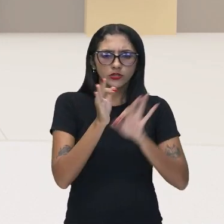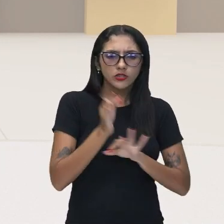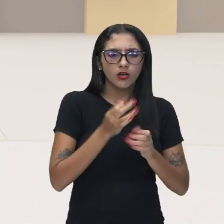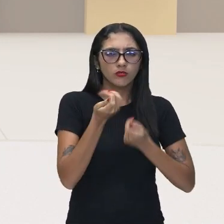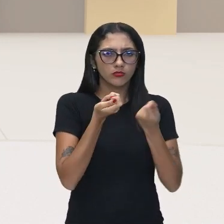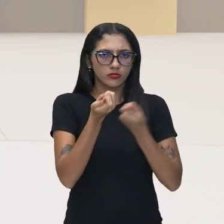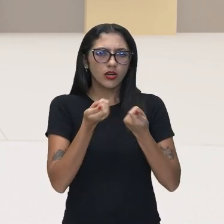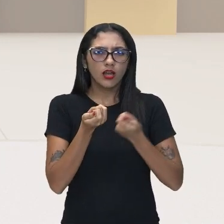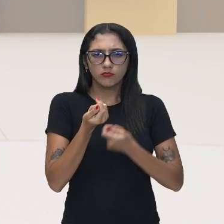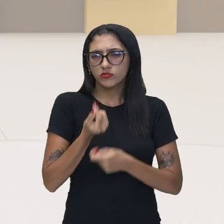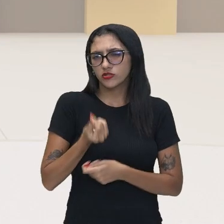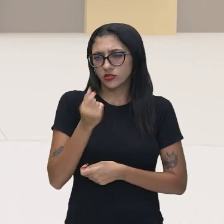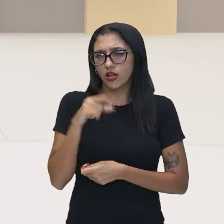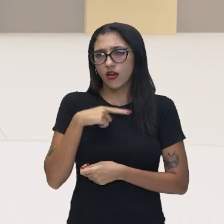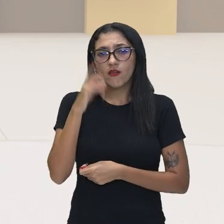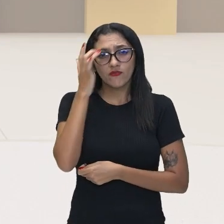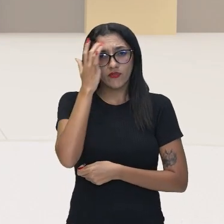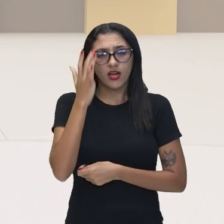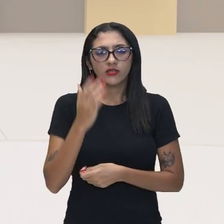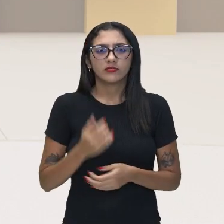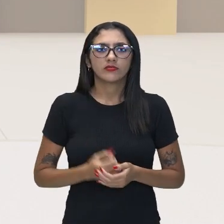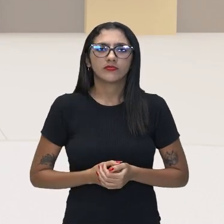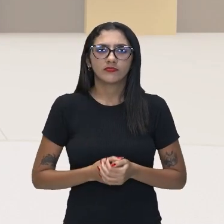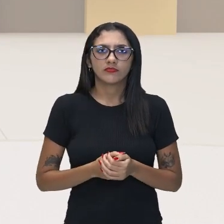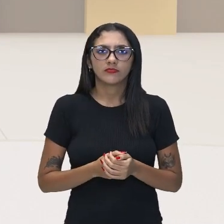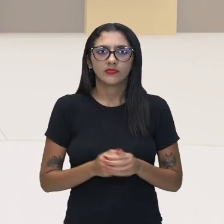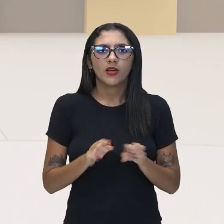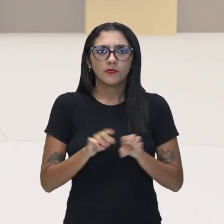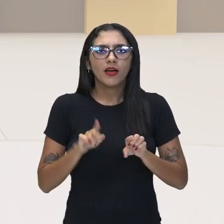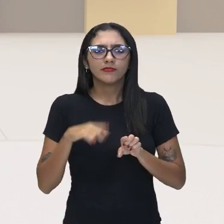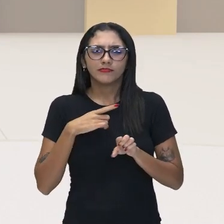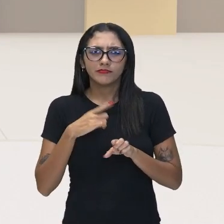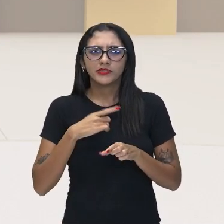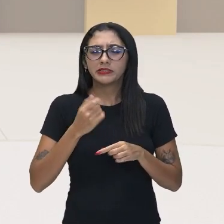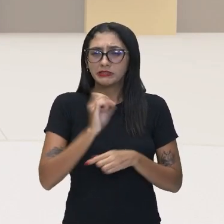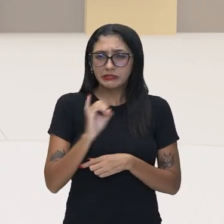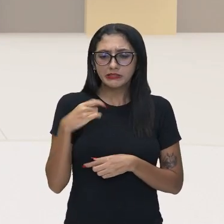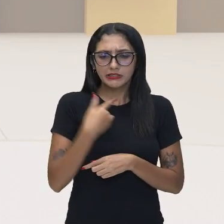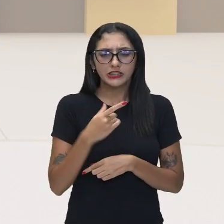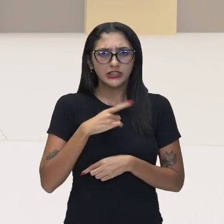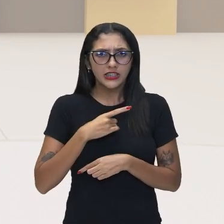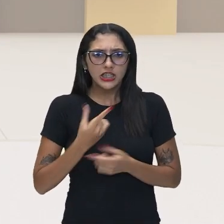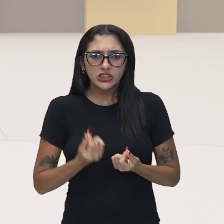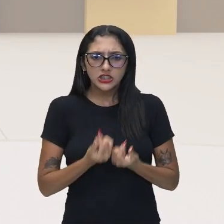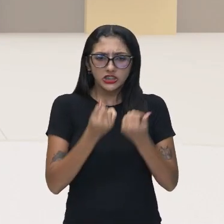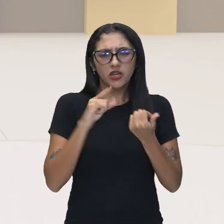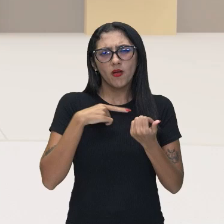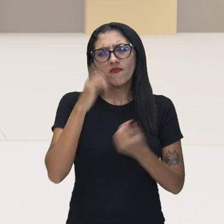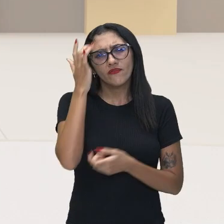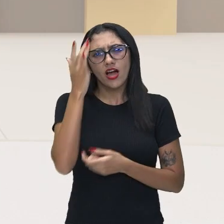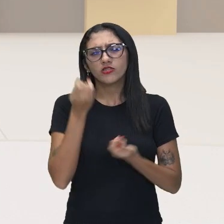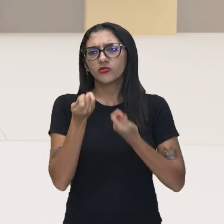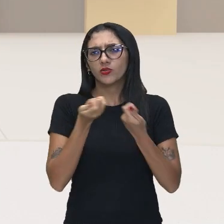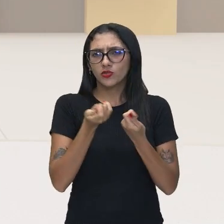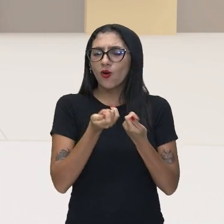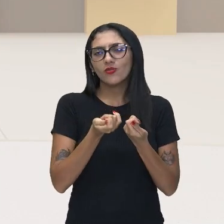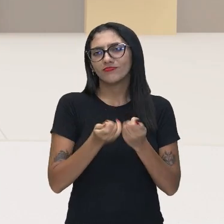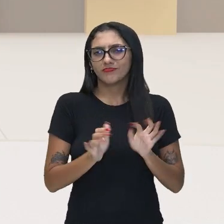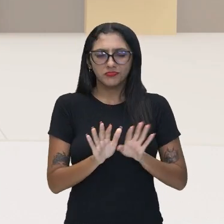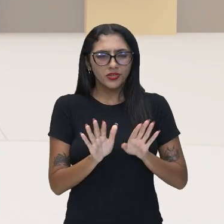mais fácil. Ah, professor, é muito fácil a gente trabalhar com dinheiro quando a gente tem muito. Isso. Não é exatamente isso,